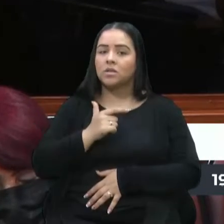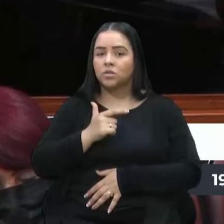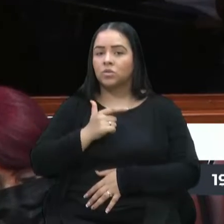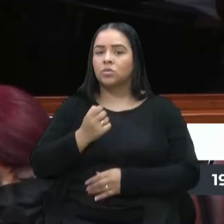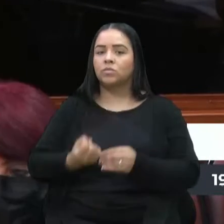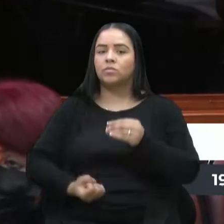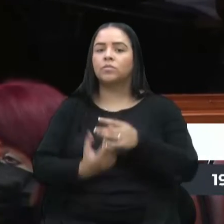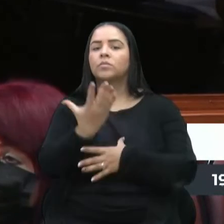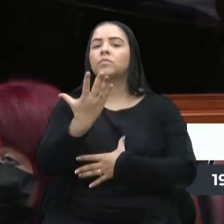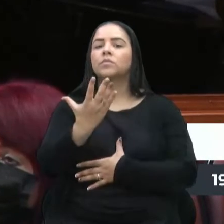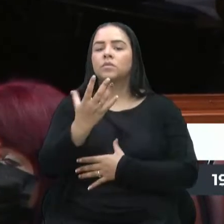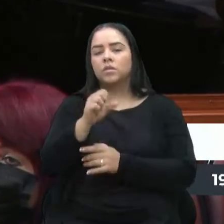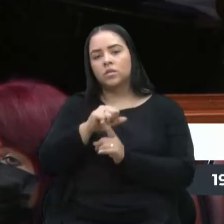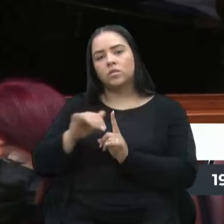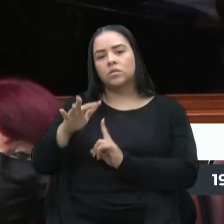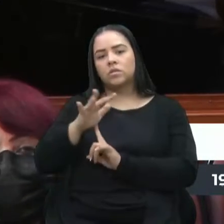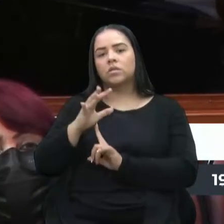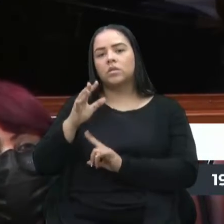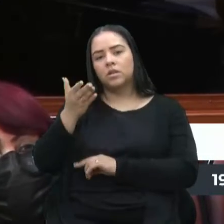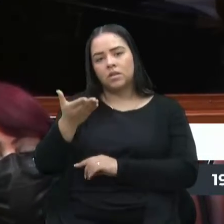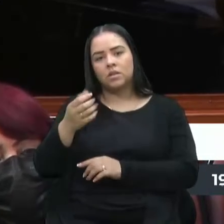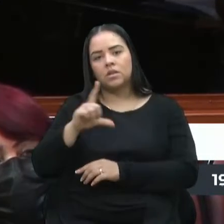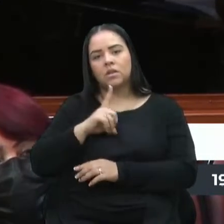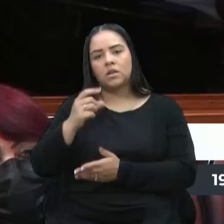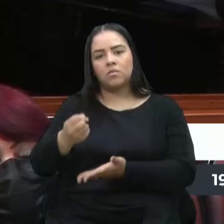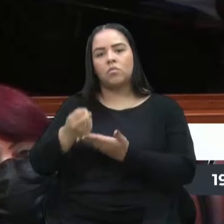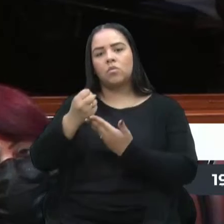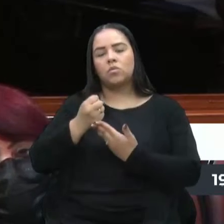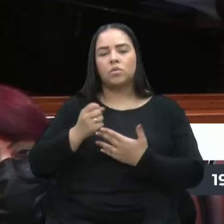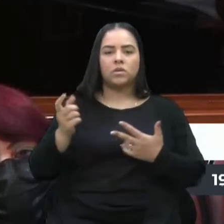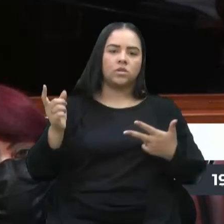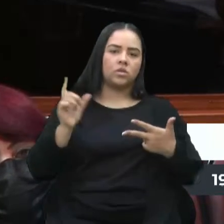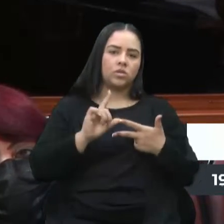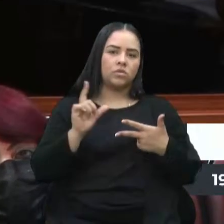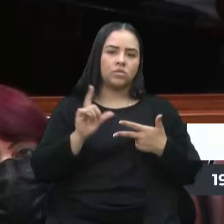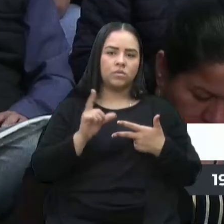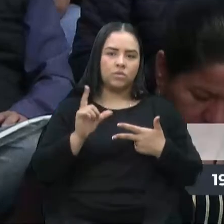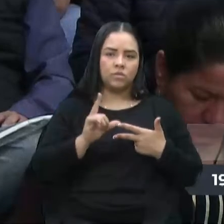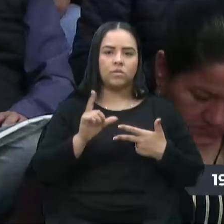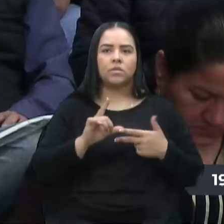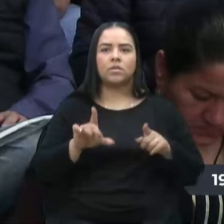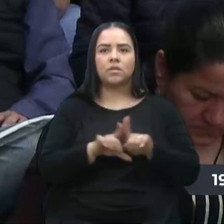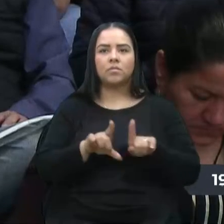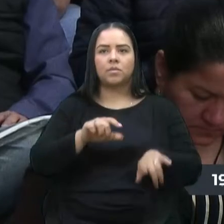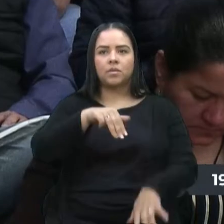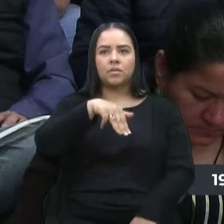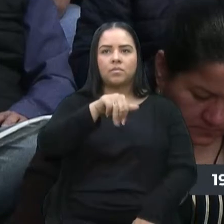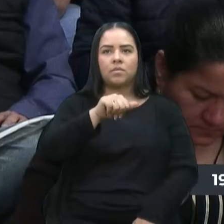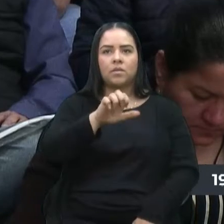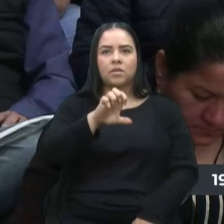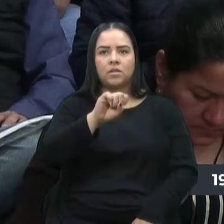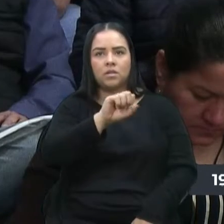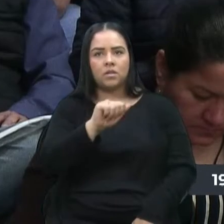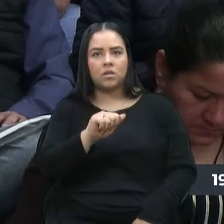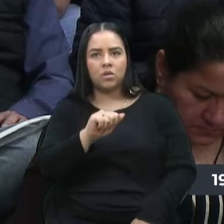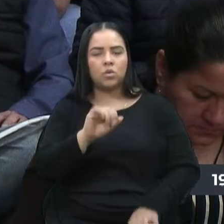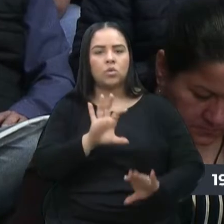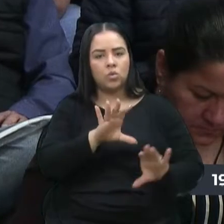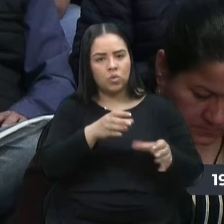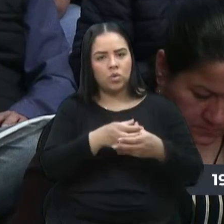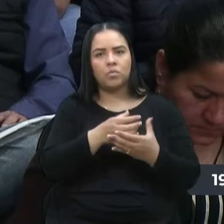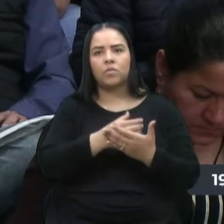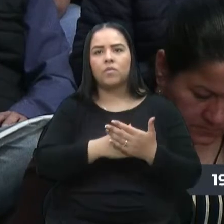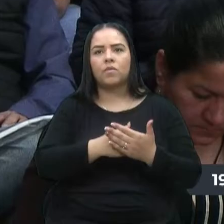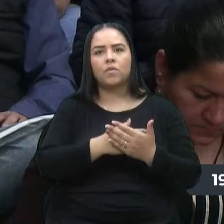surge da sociedade civil apoiada aqui pelo legislativo pela nossa frente da na ESA e por tantos